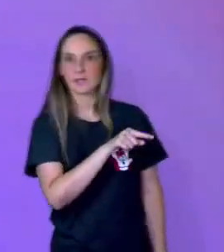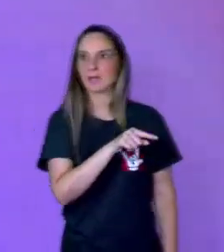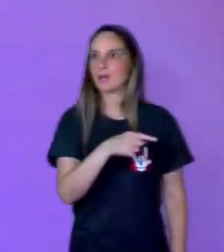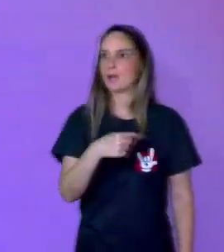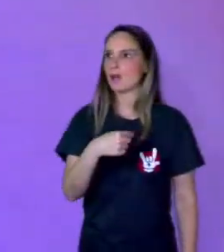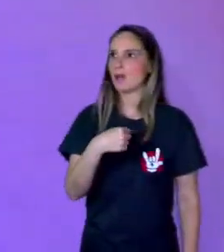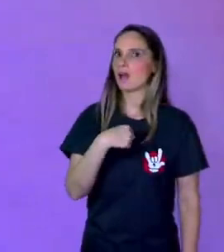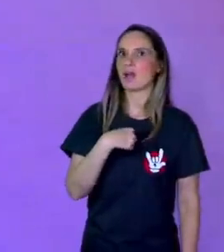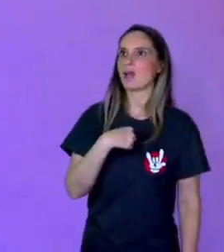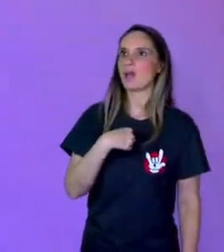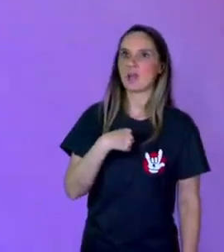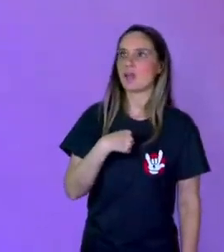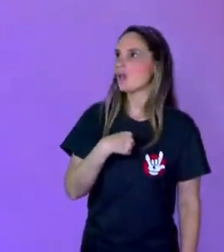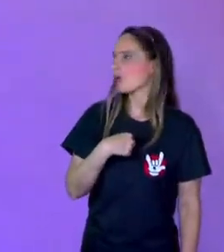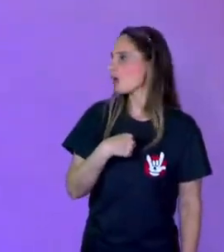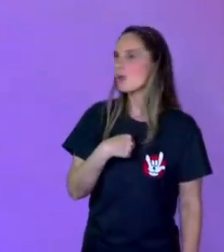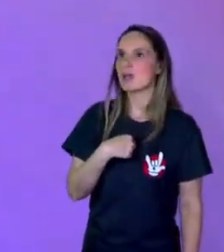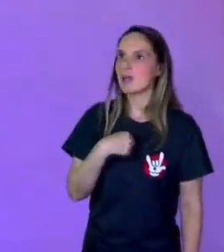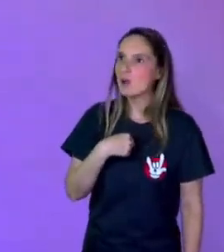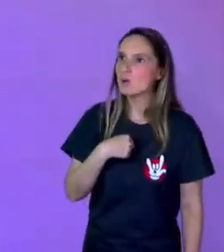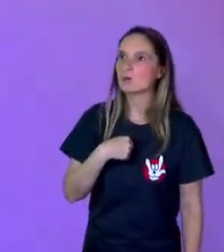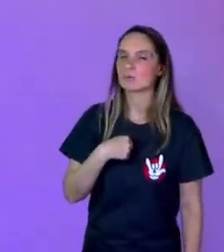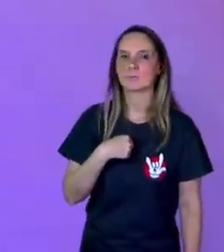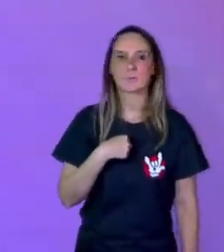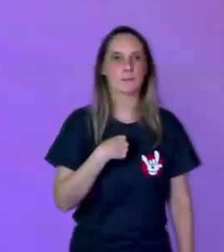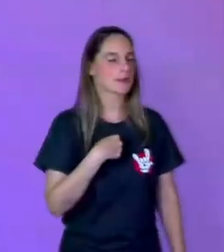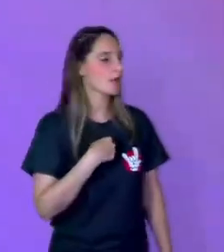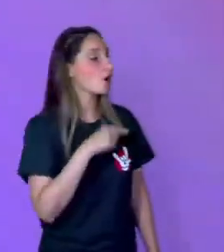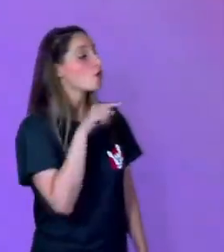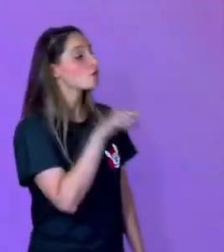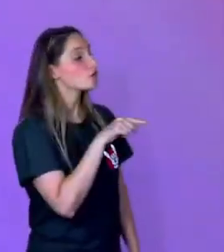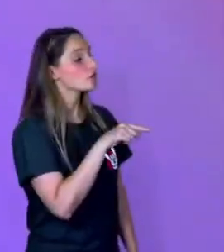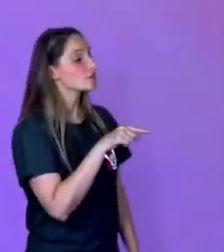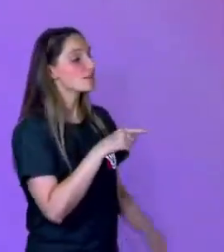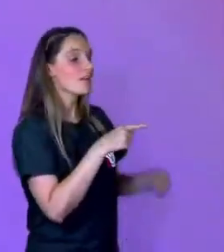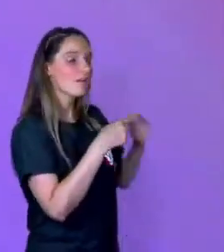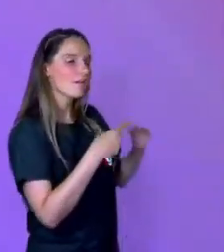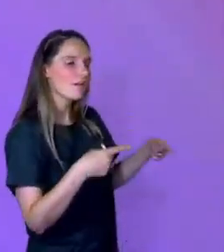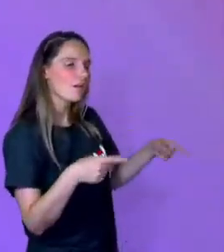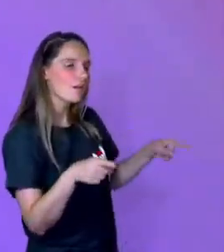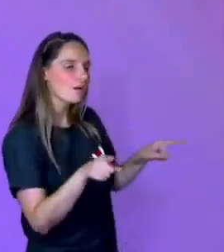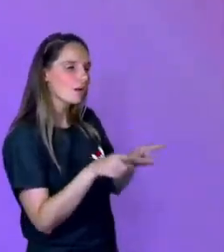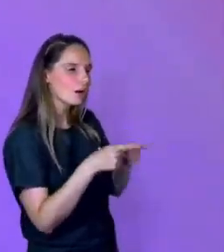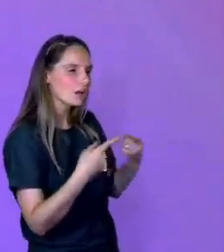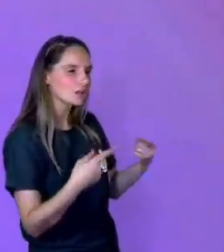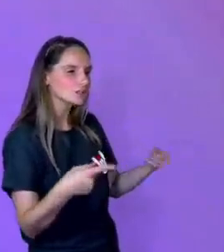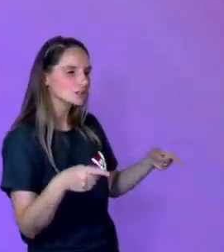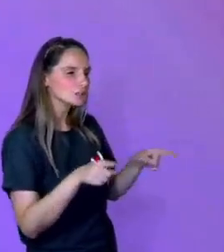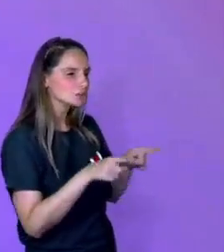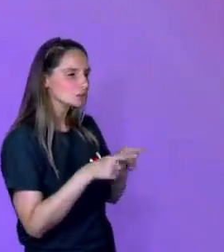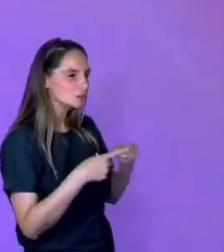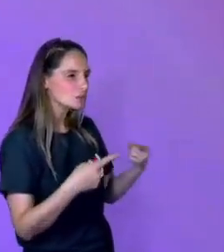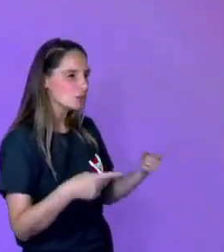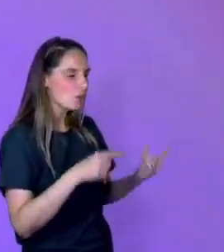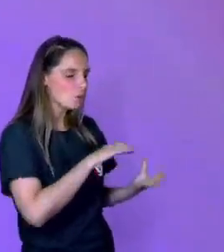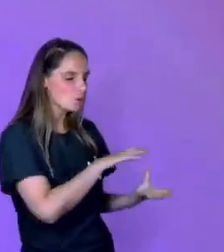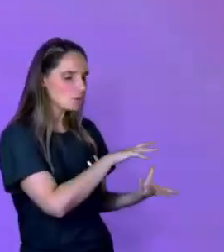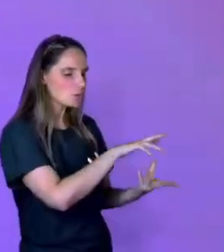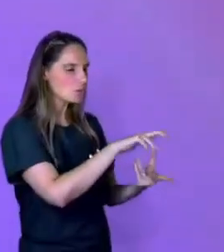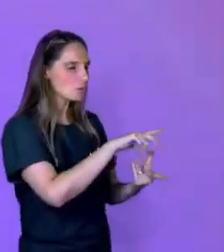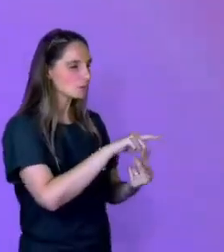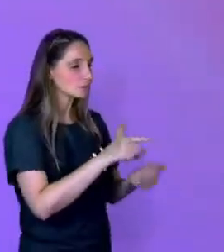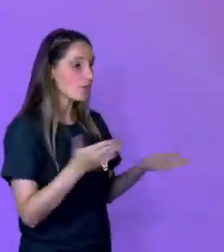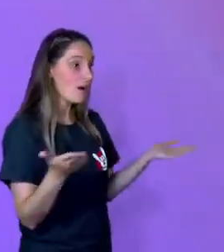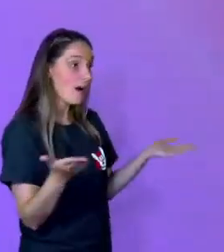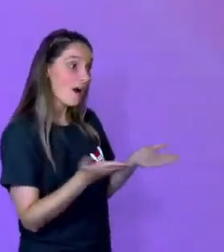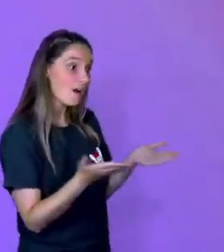Ele falou, da forma que você cantava para o mundo, a partir de hoje você vai cantar é para mim. E não te preocupa que daqui para frente quem te sustenta sou